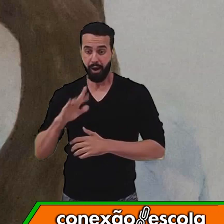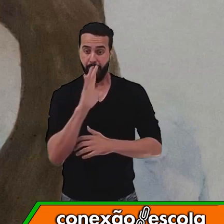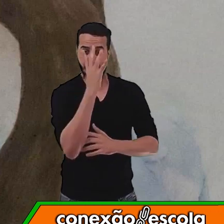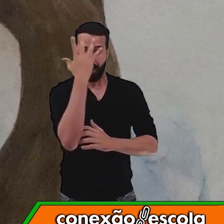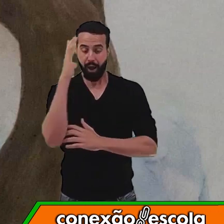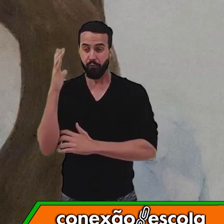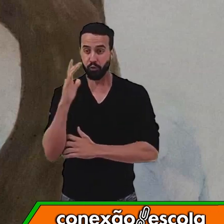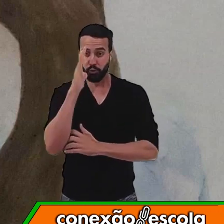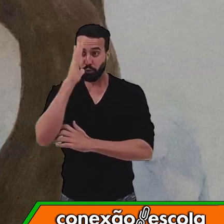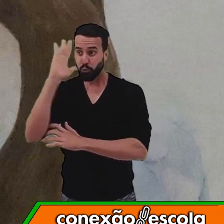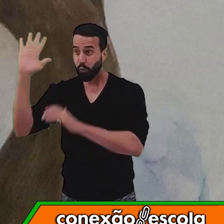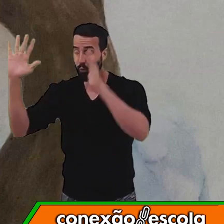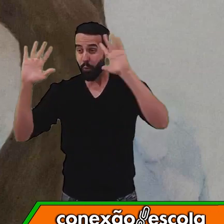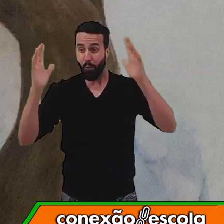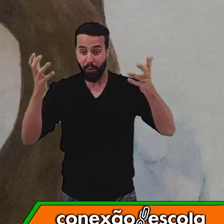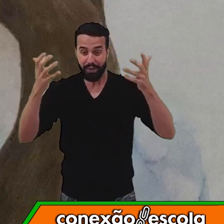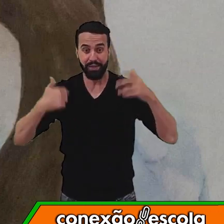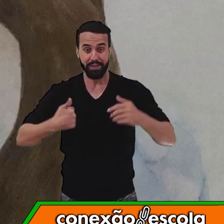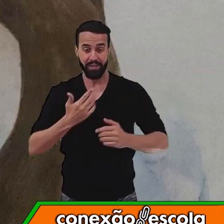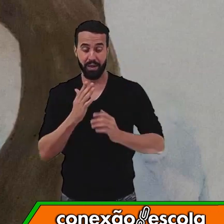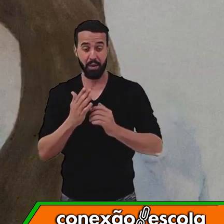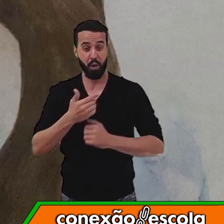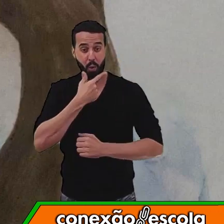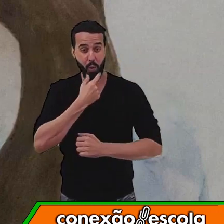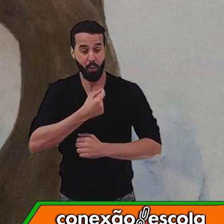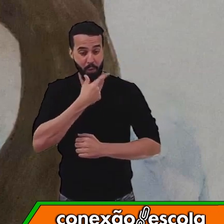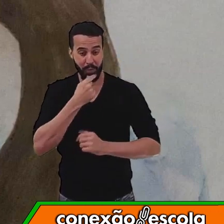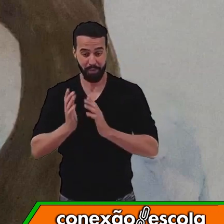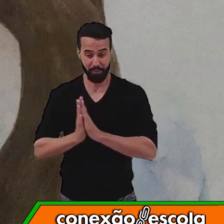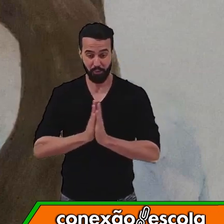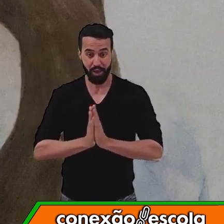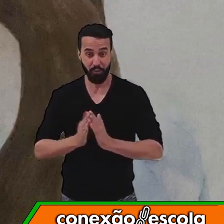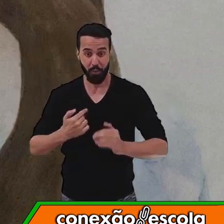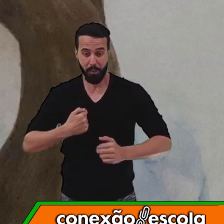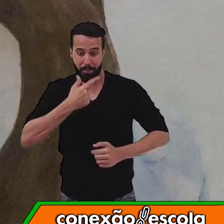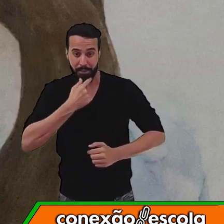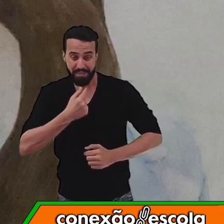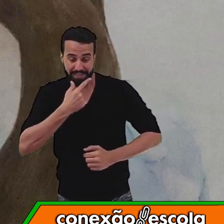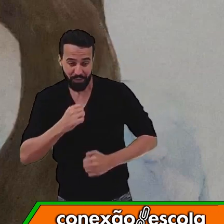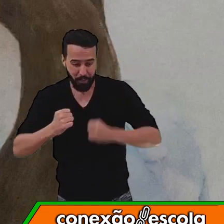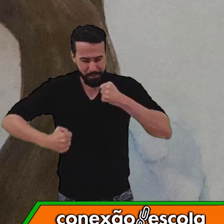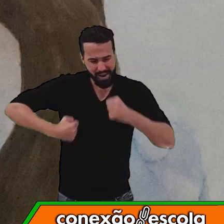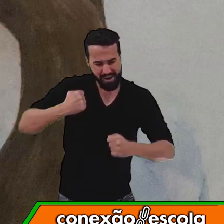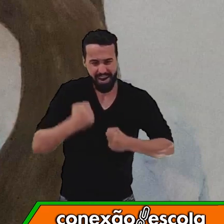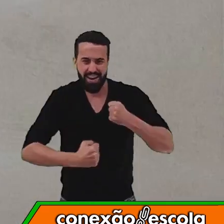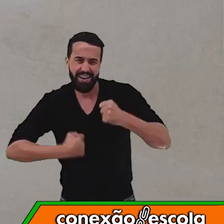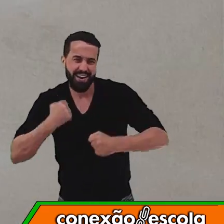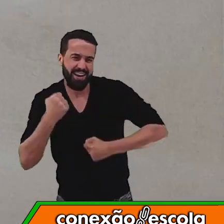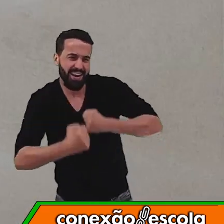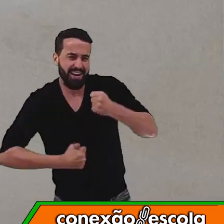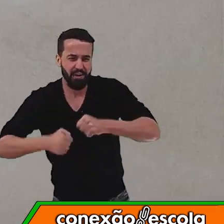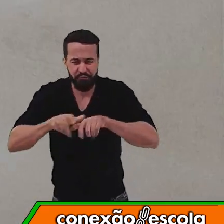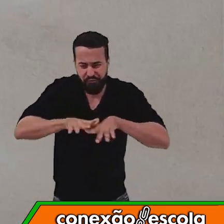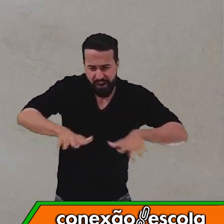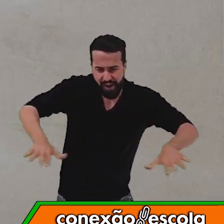sonhou ser um menino. Esse menino saiu correndo pelos